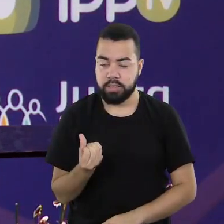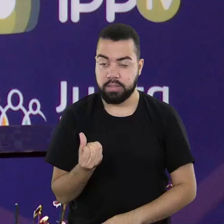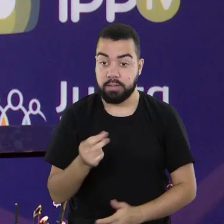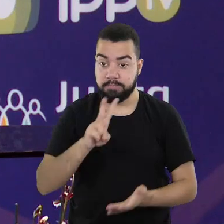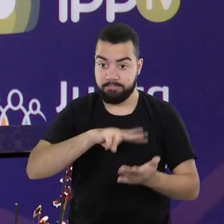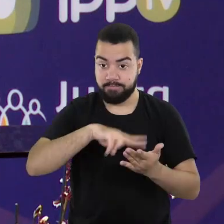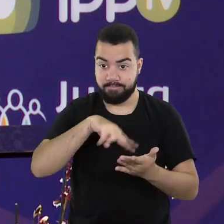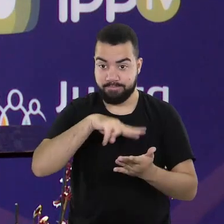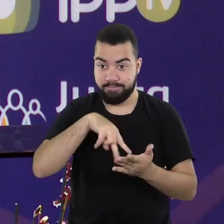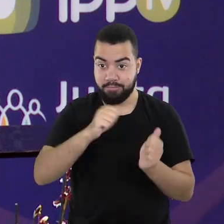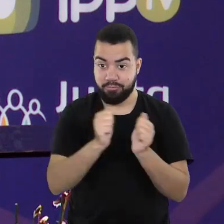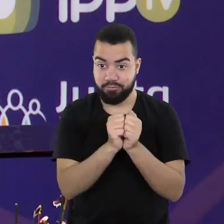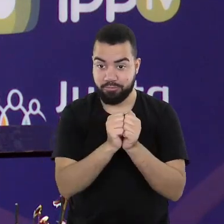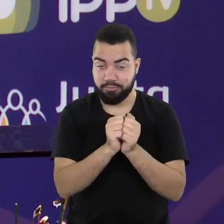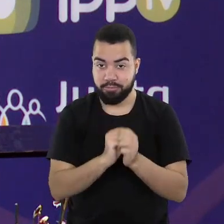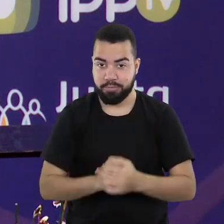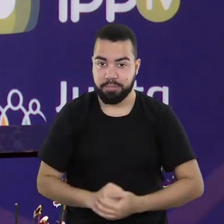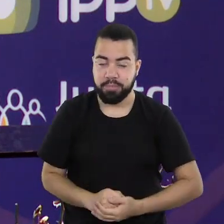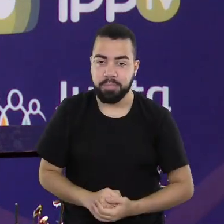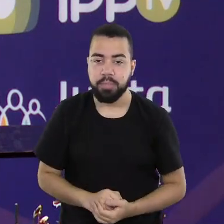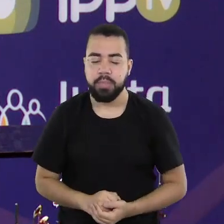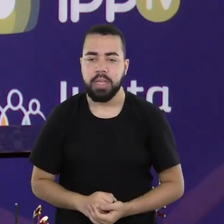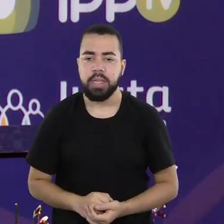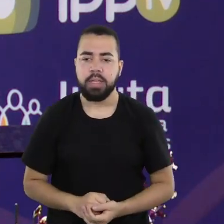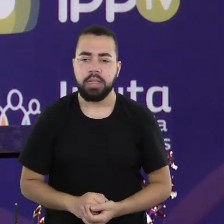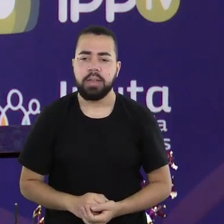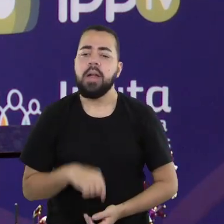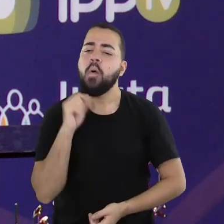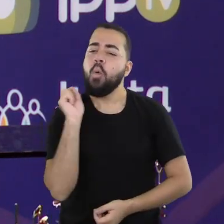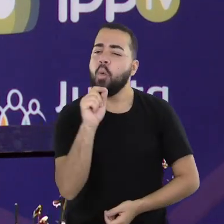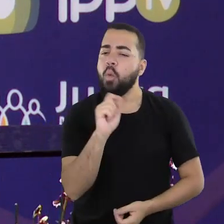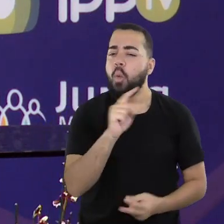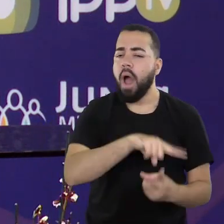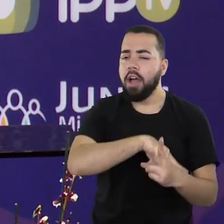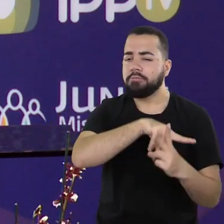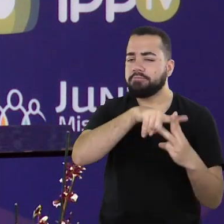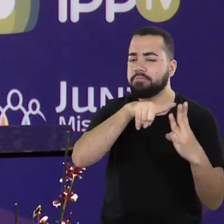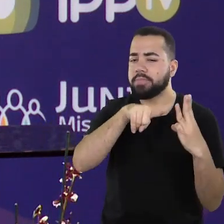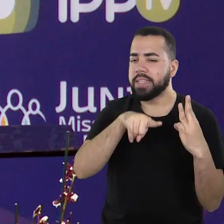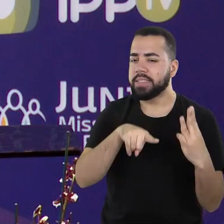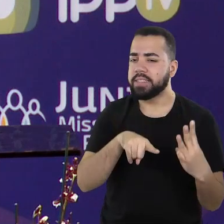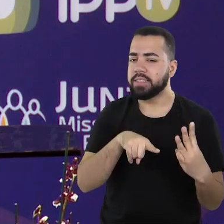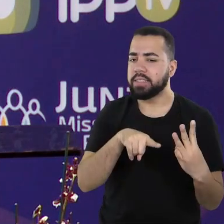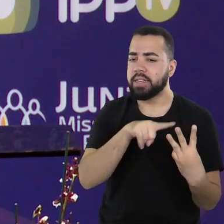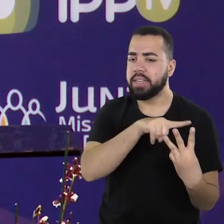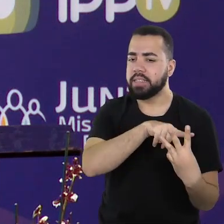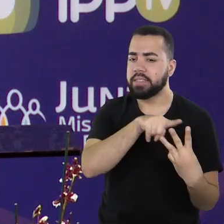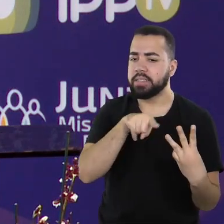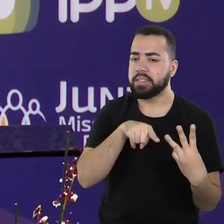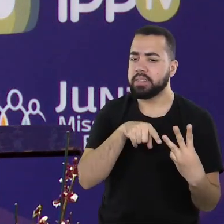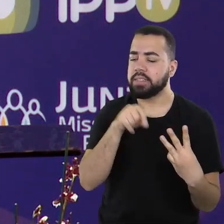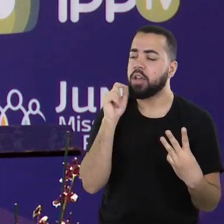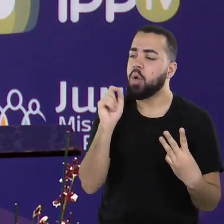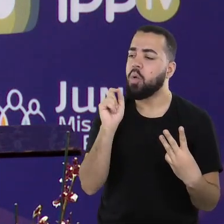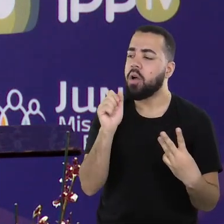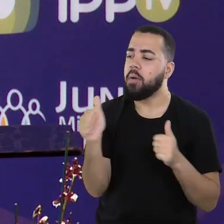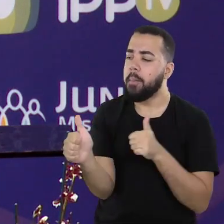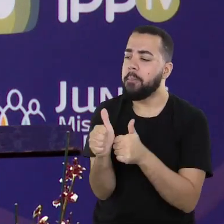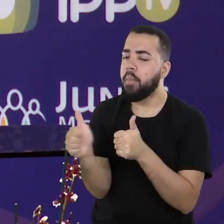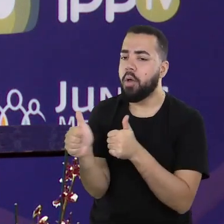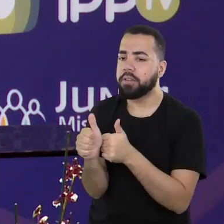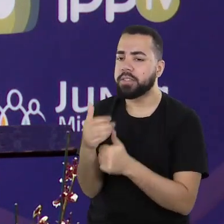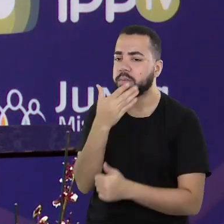comigo. Qual destes três te parece ter sido próximo do